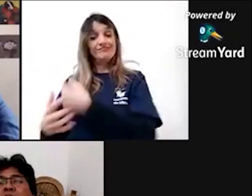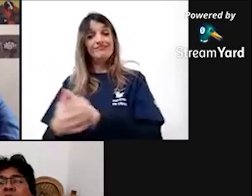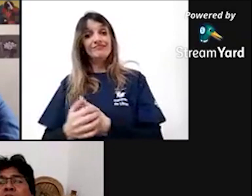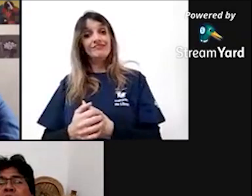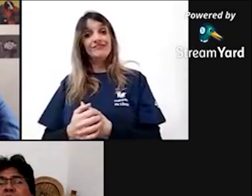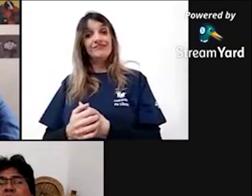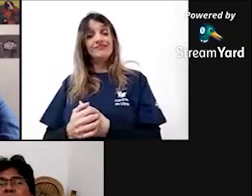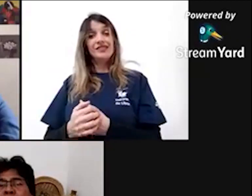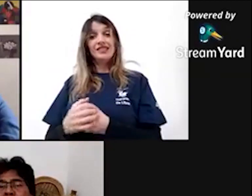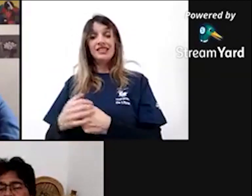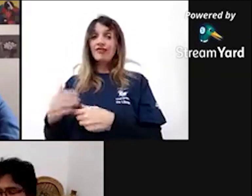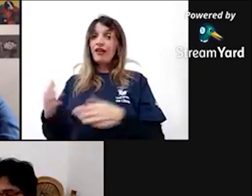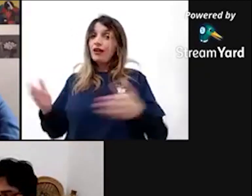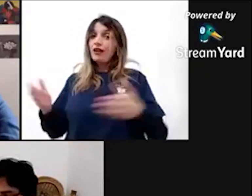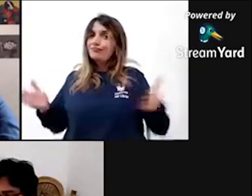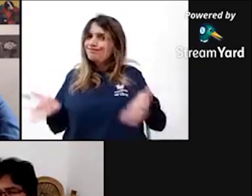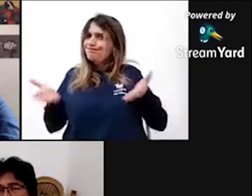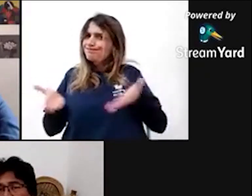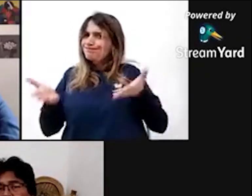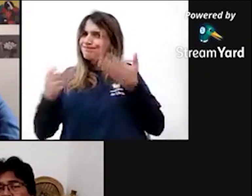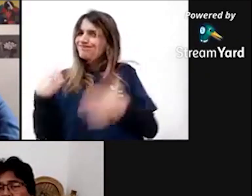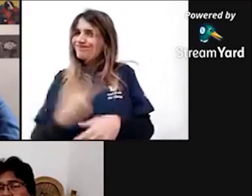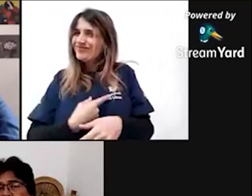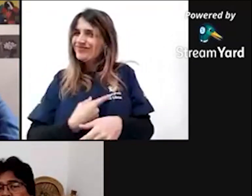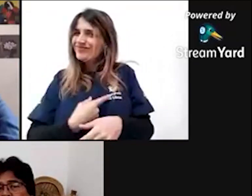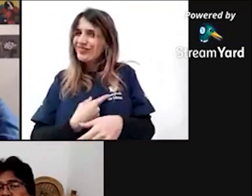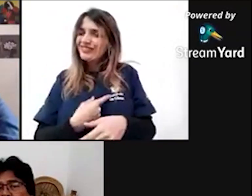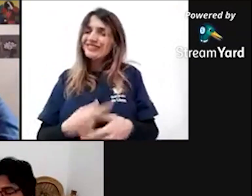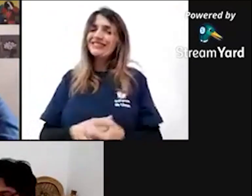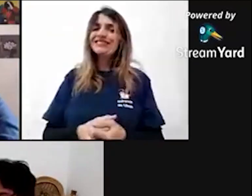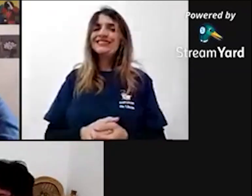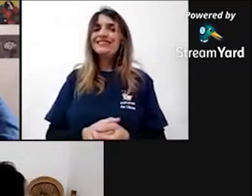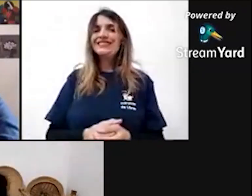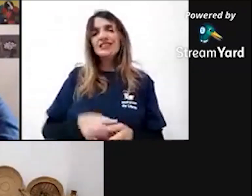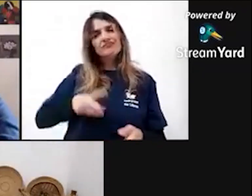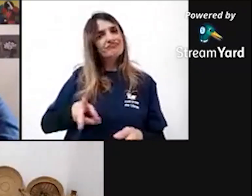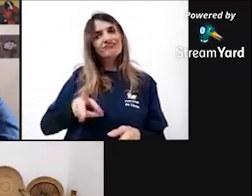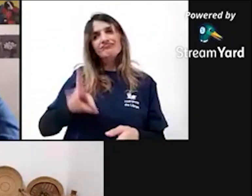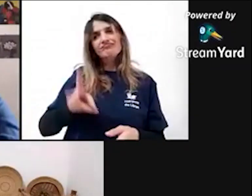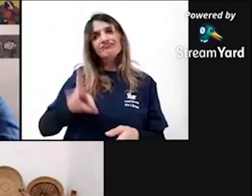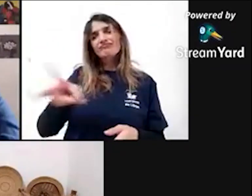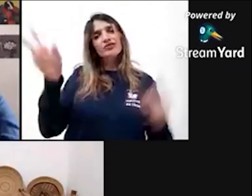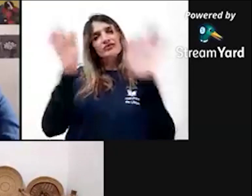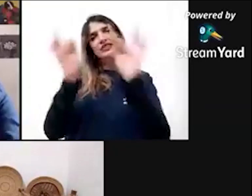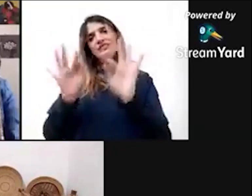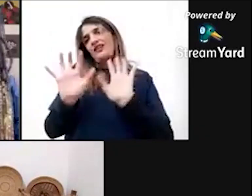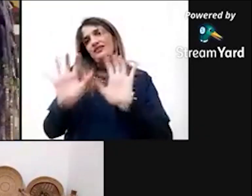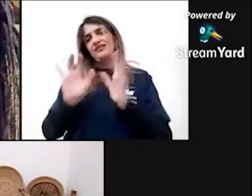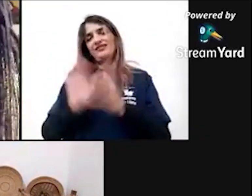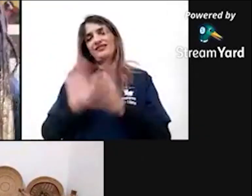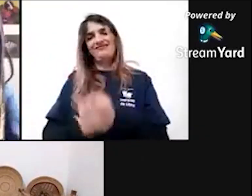empurrar para frente. E a gente vai sendo feliz a cada dia, dessa maneira. Né?